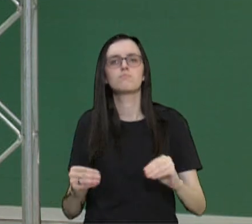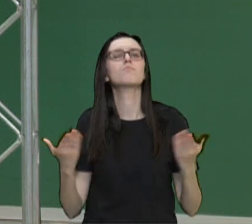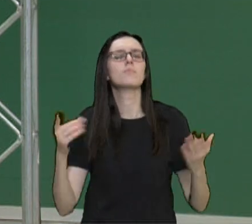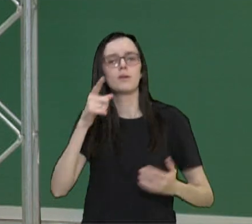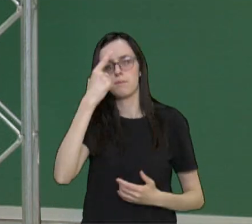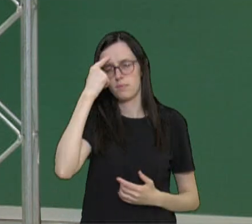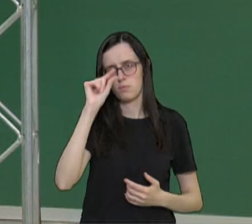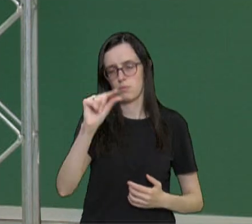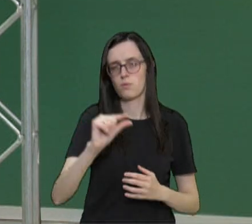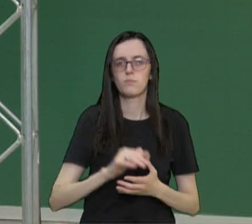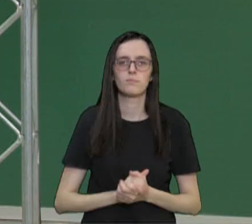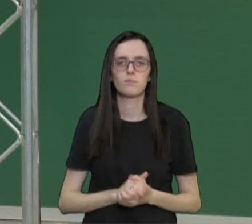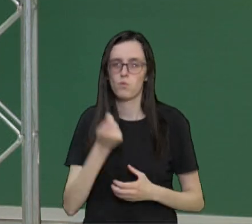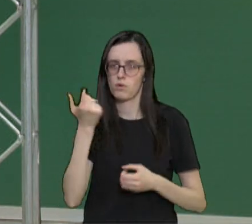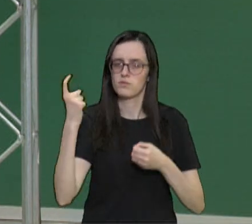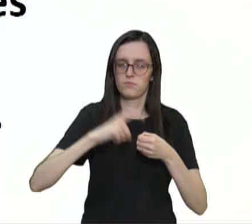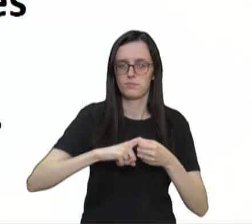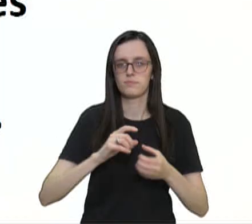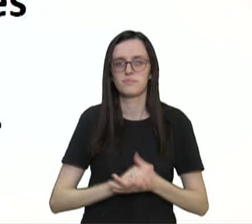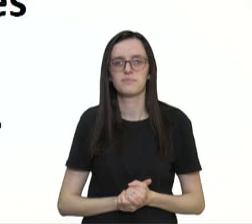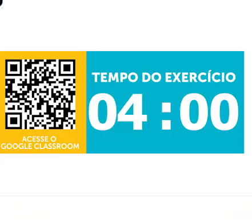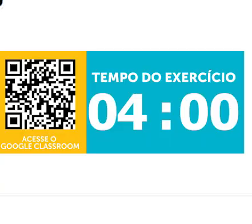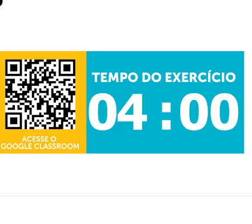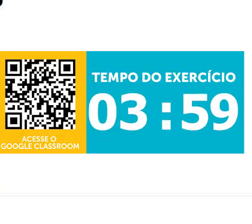Pensa um pouquinho aí. Já voltamos.